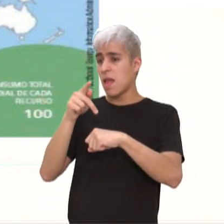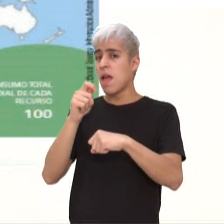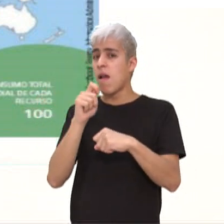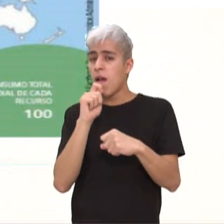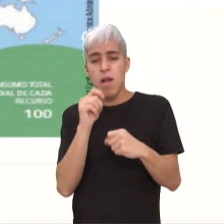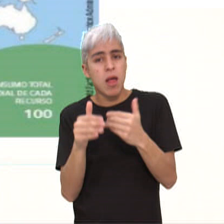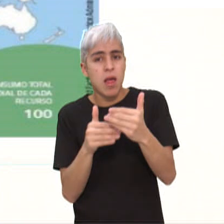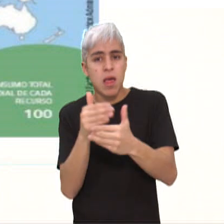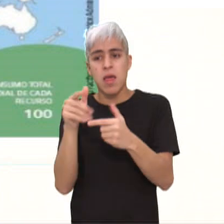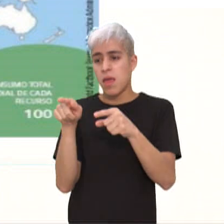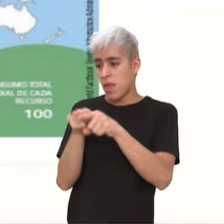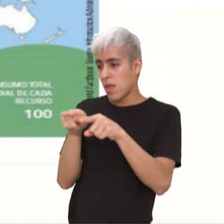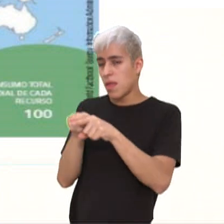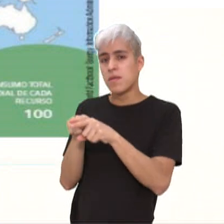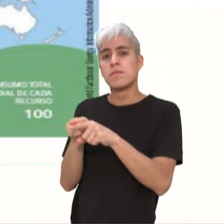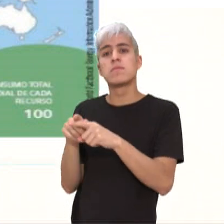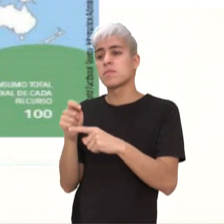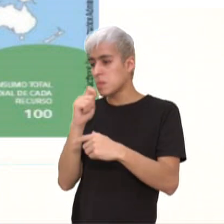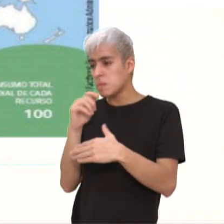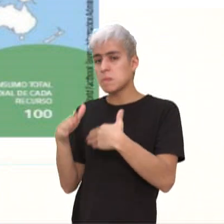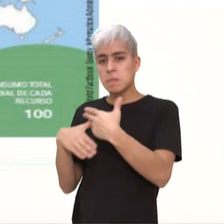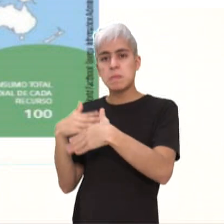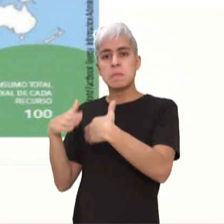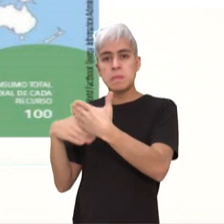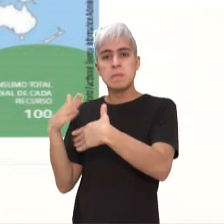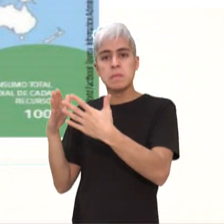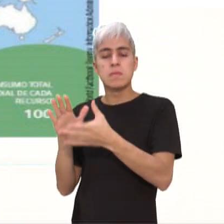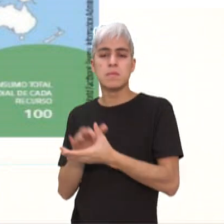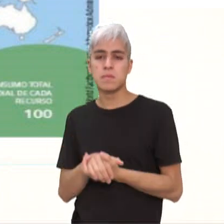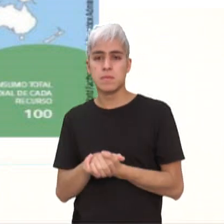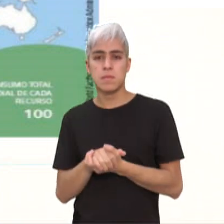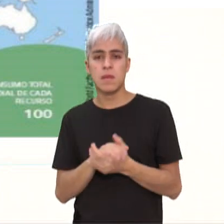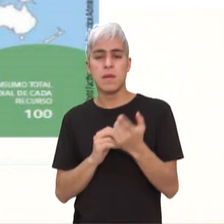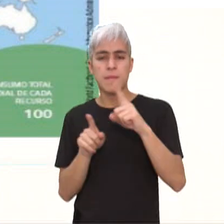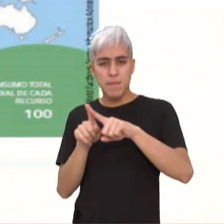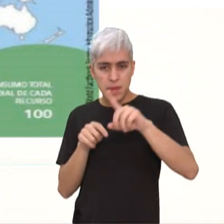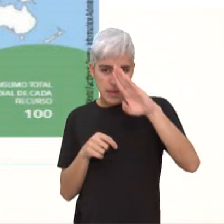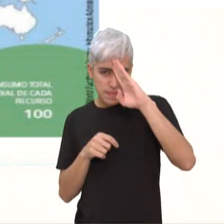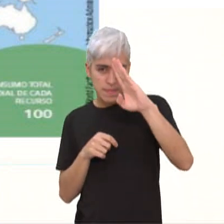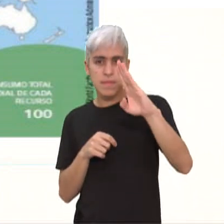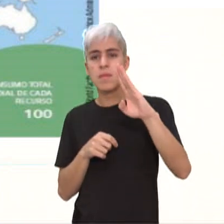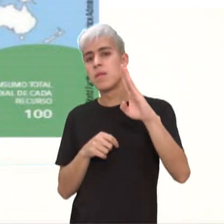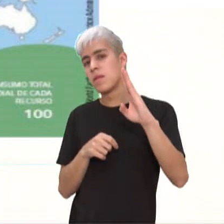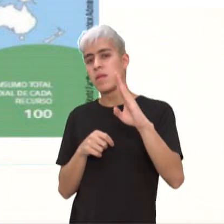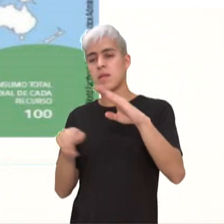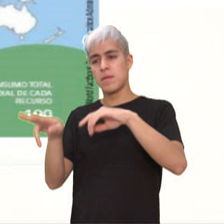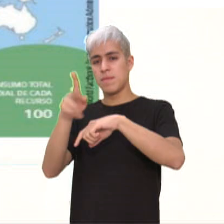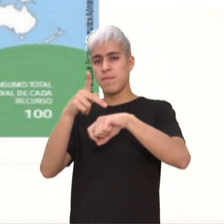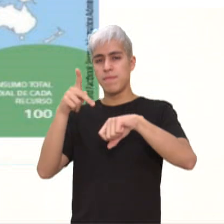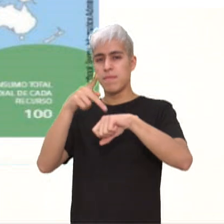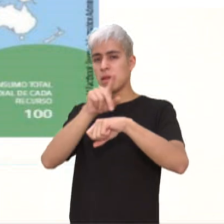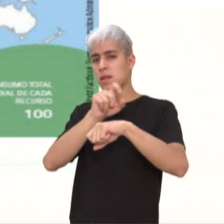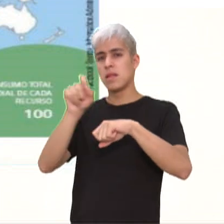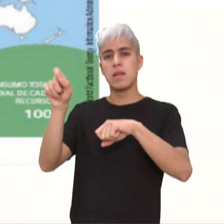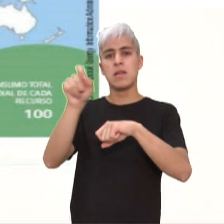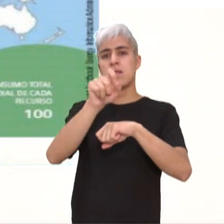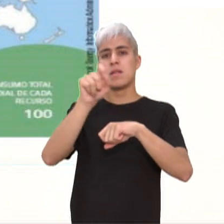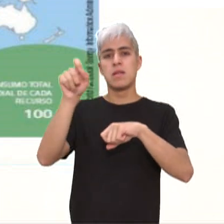subdesenvolvidas e as emergentes, né, mas aqui nesse caso as nações